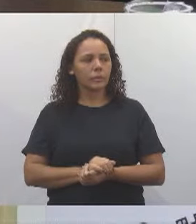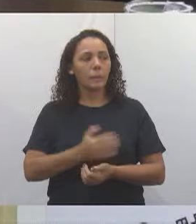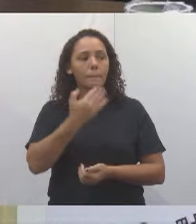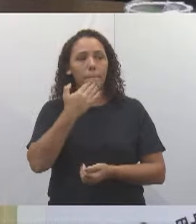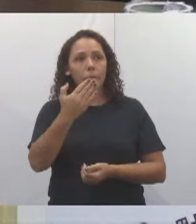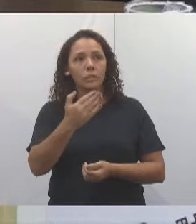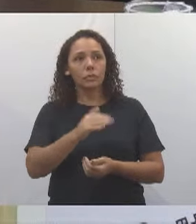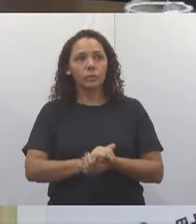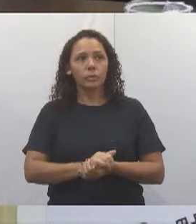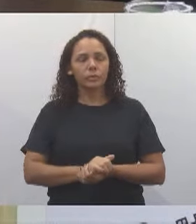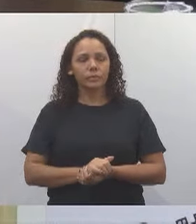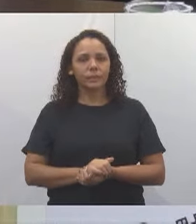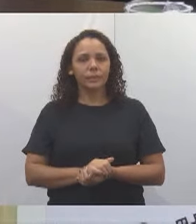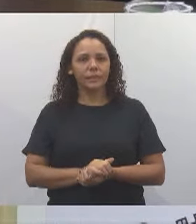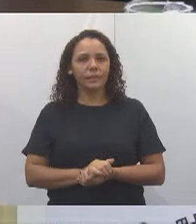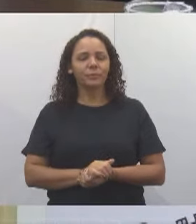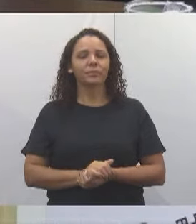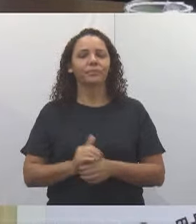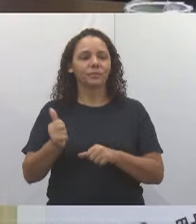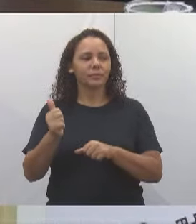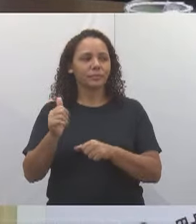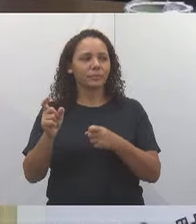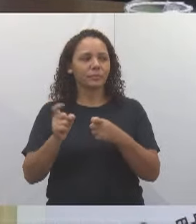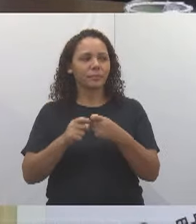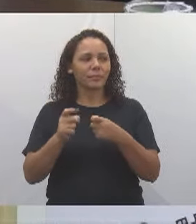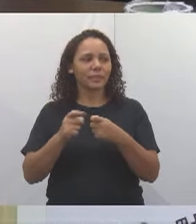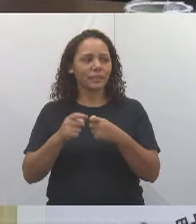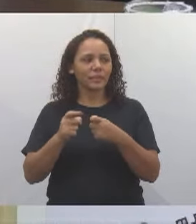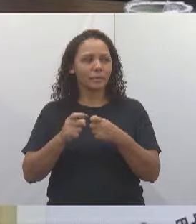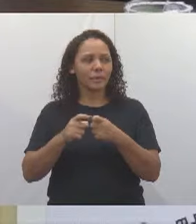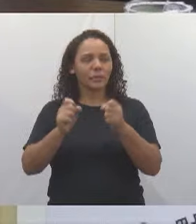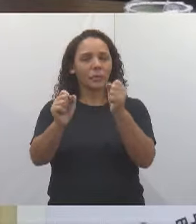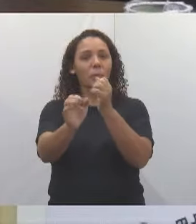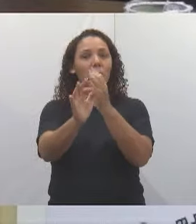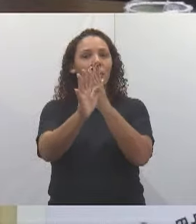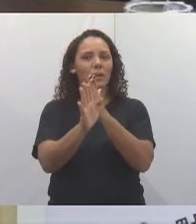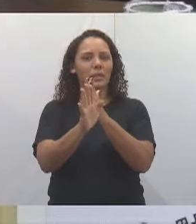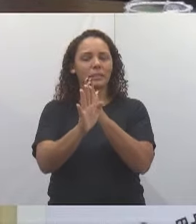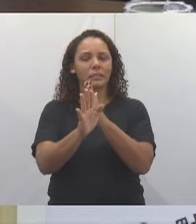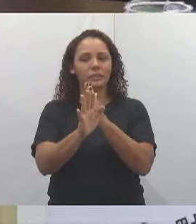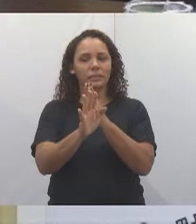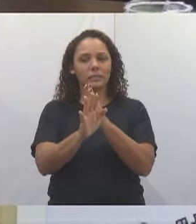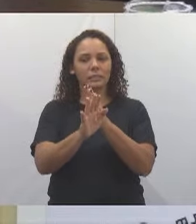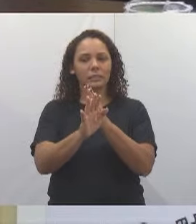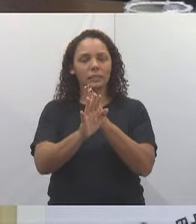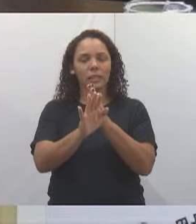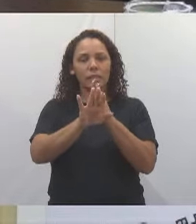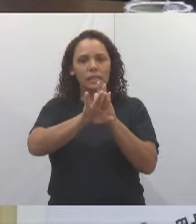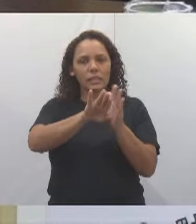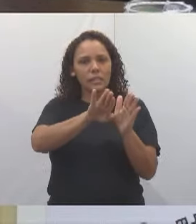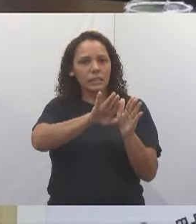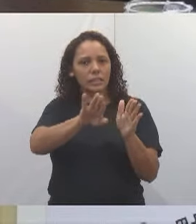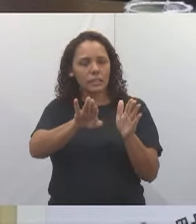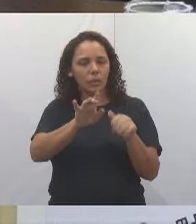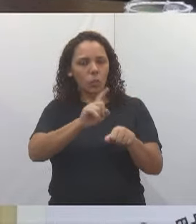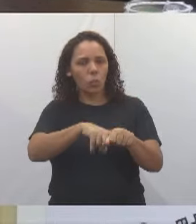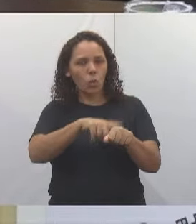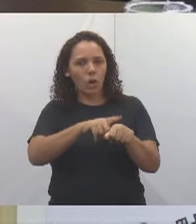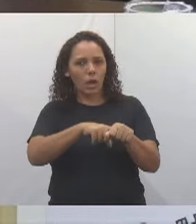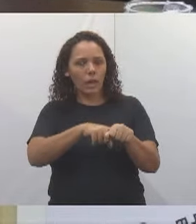pediu que o médico auditor qualificasse a fila. O que é isso? Ele separou um horário para